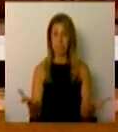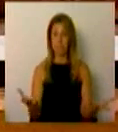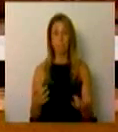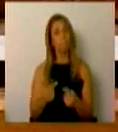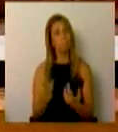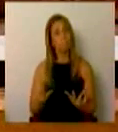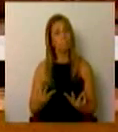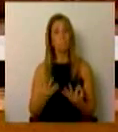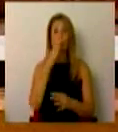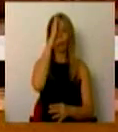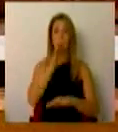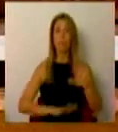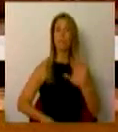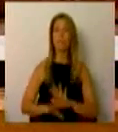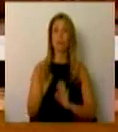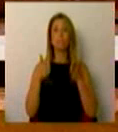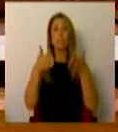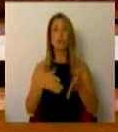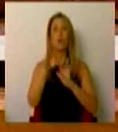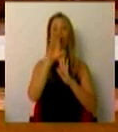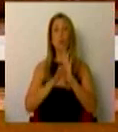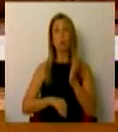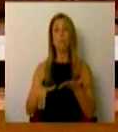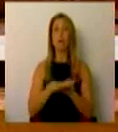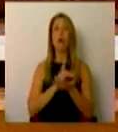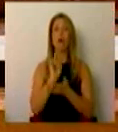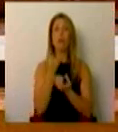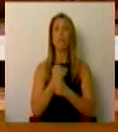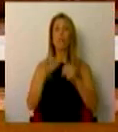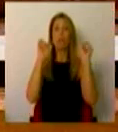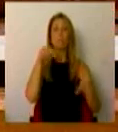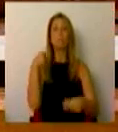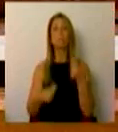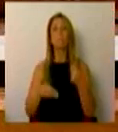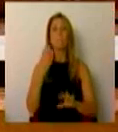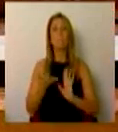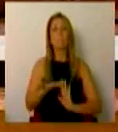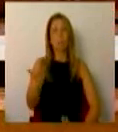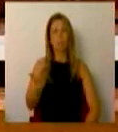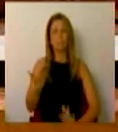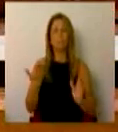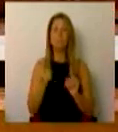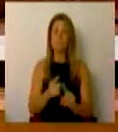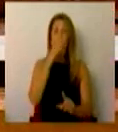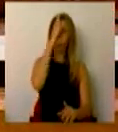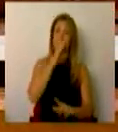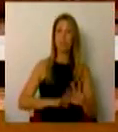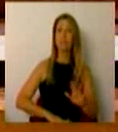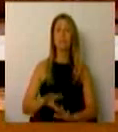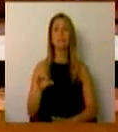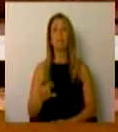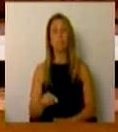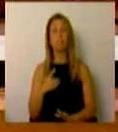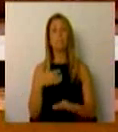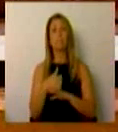exemplo, com a abordagem ao currículo sustentada em maior autonomia e flexibilidade. E é o que o Governo faz com o